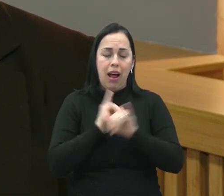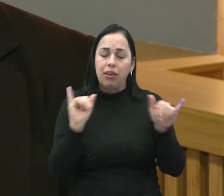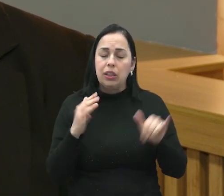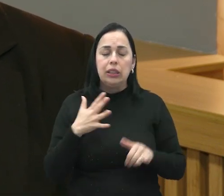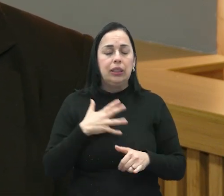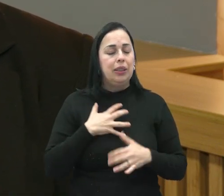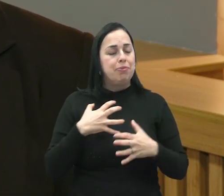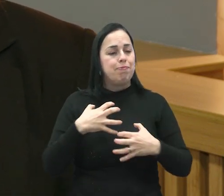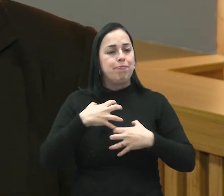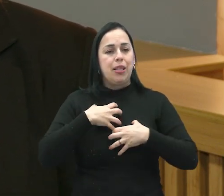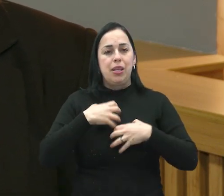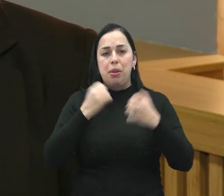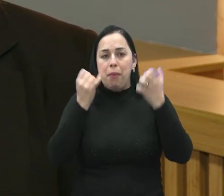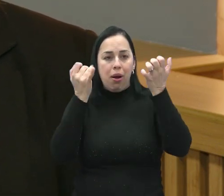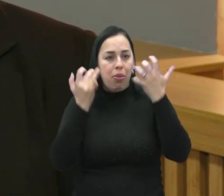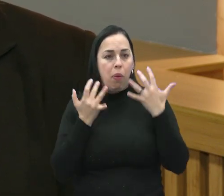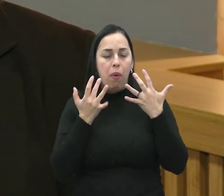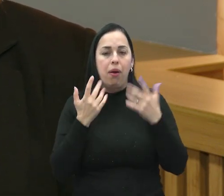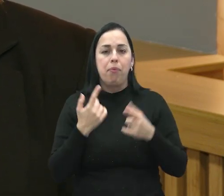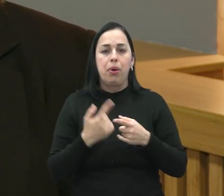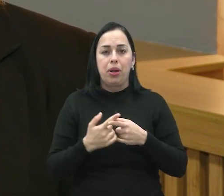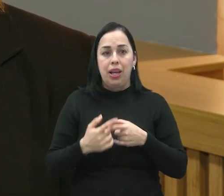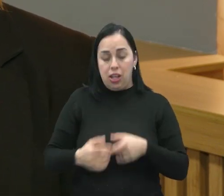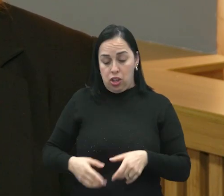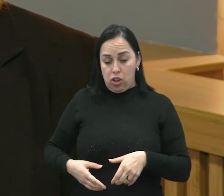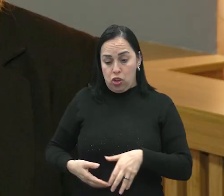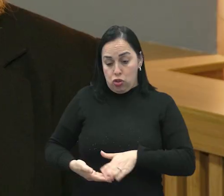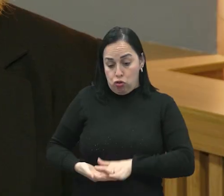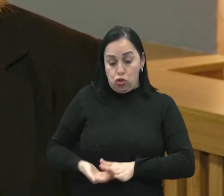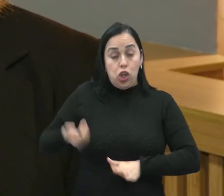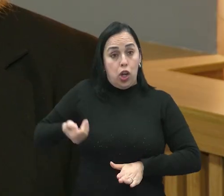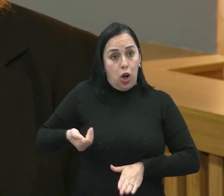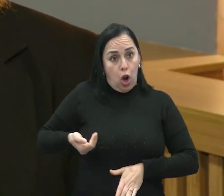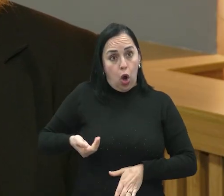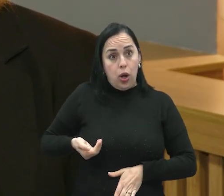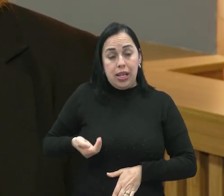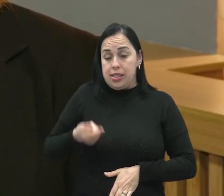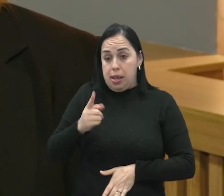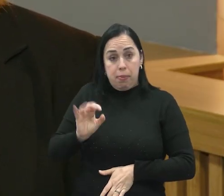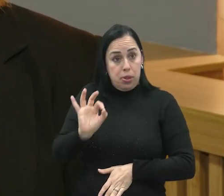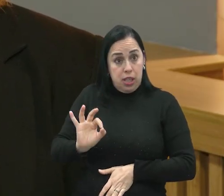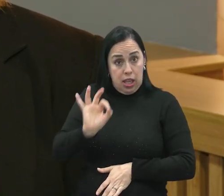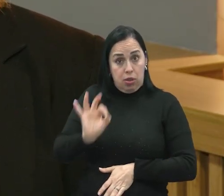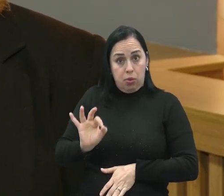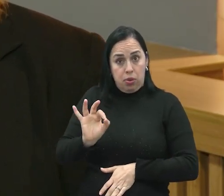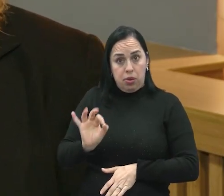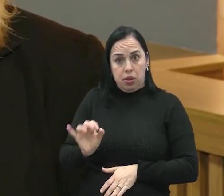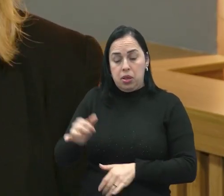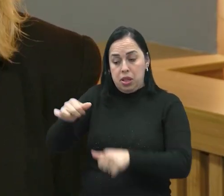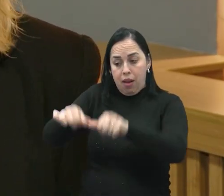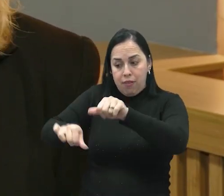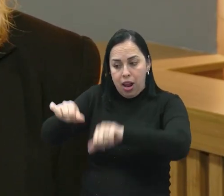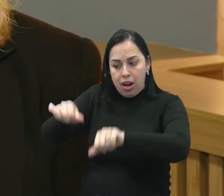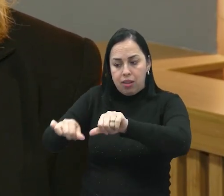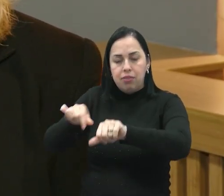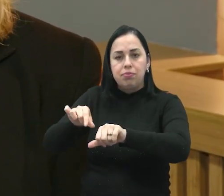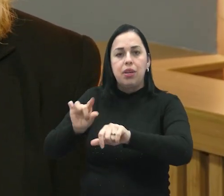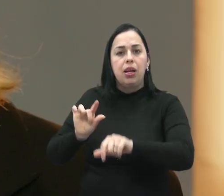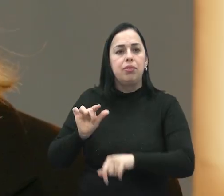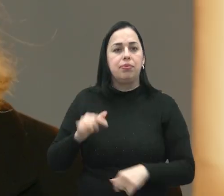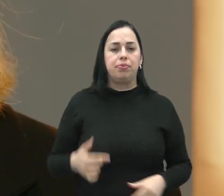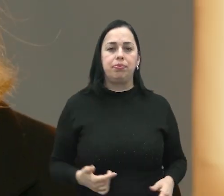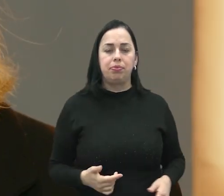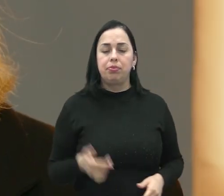né, porque a gente conseguiu fazer essa retirada total dessa lesão. e foi um procedimento